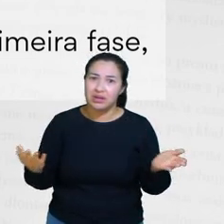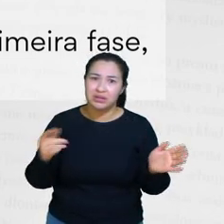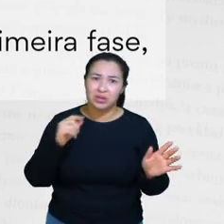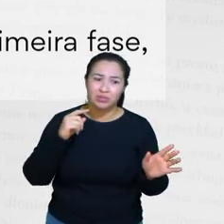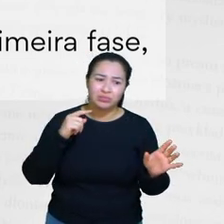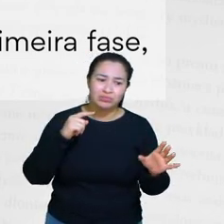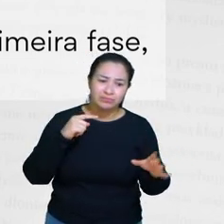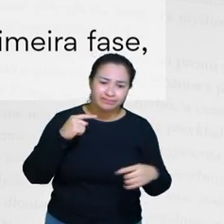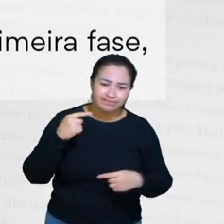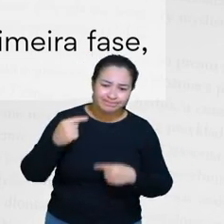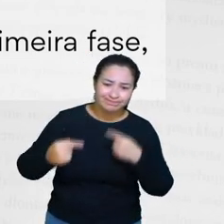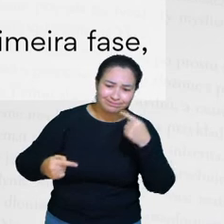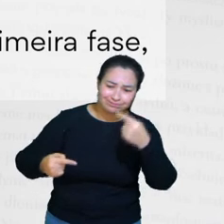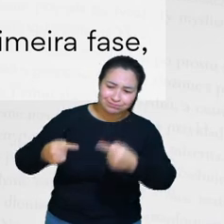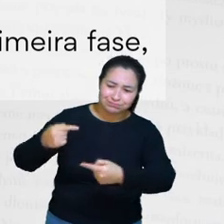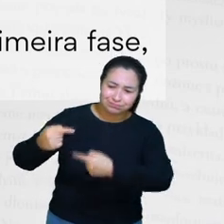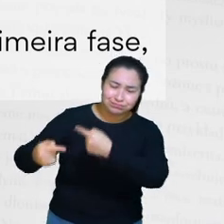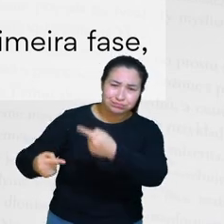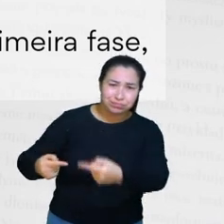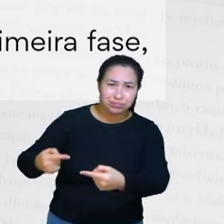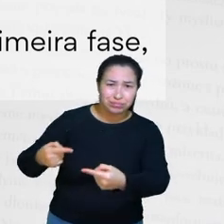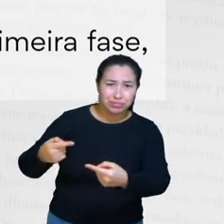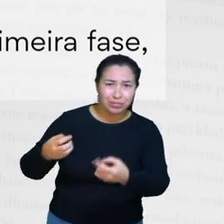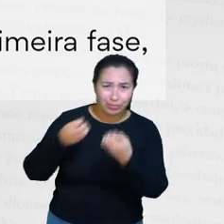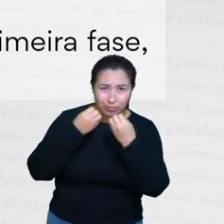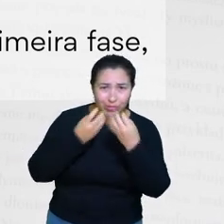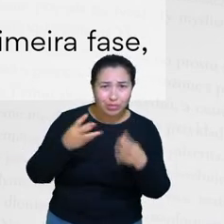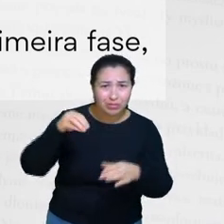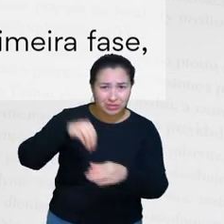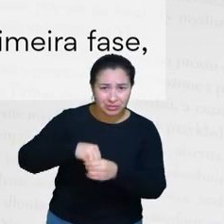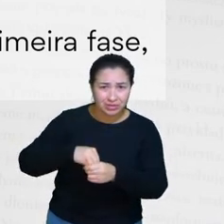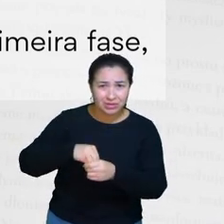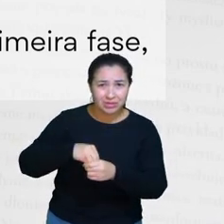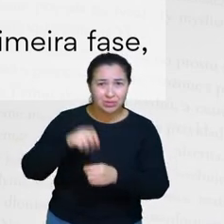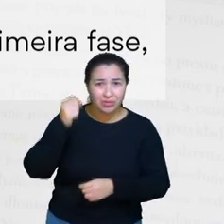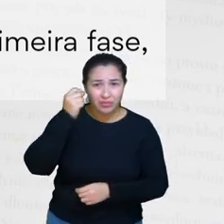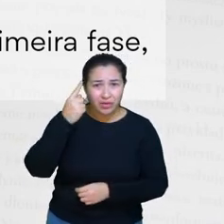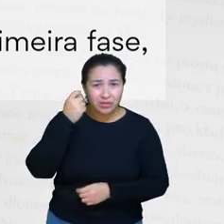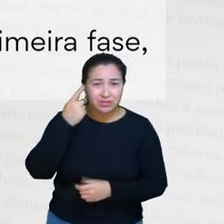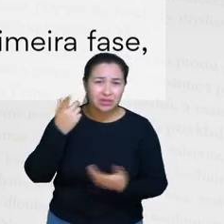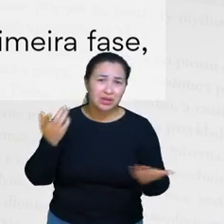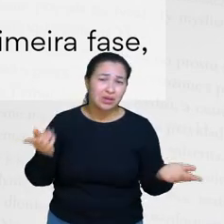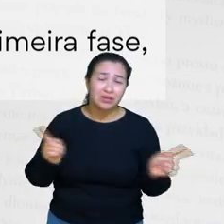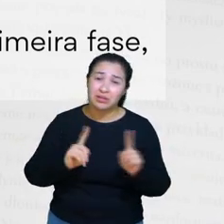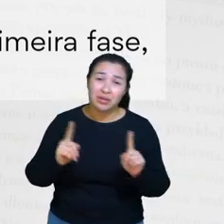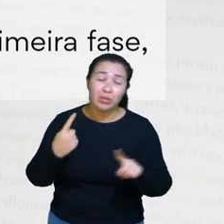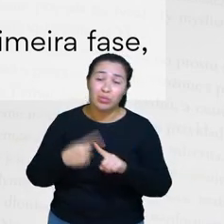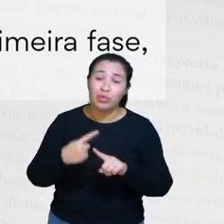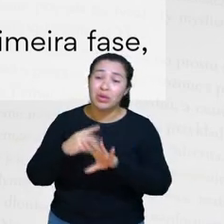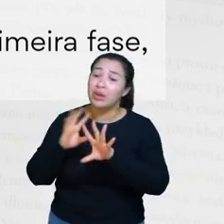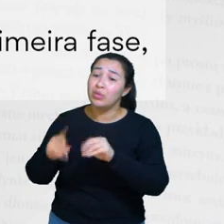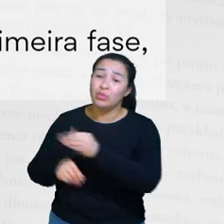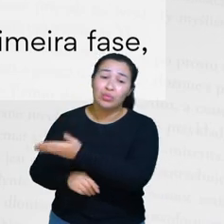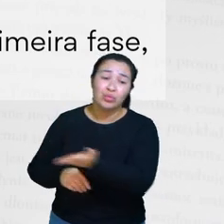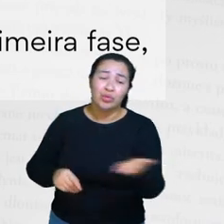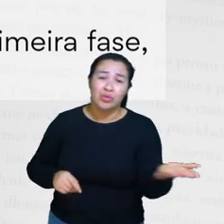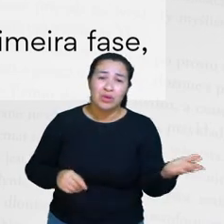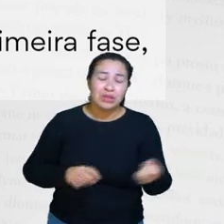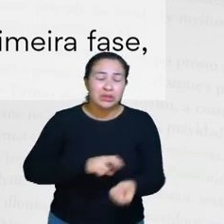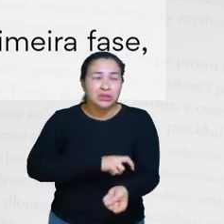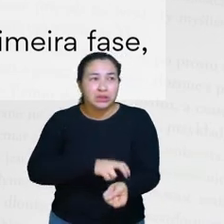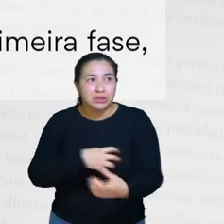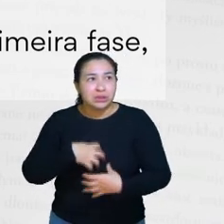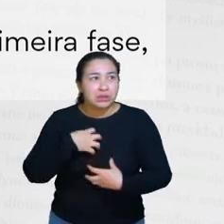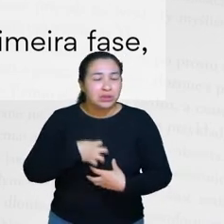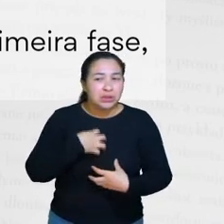também não é saudável dentro da Universidade ele também gera tensionamento gera estess gera incertezas